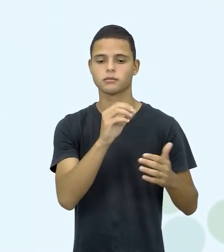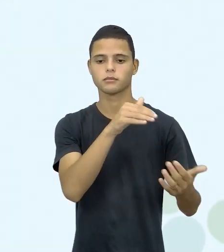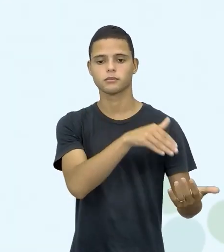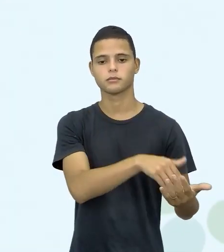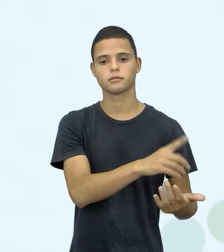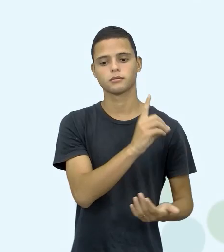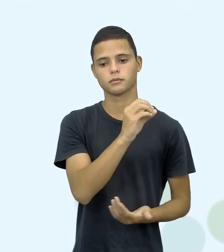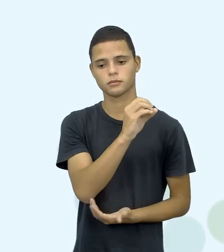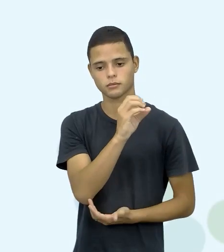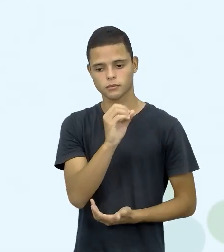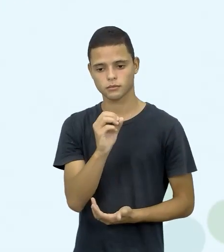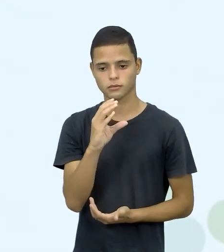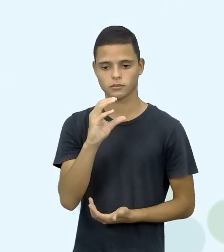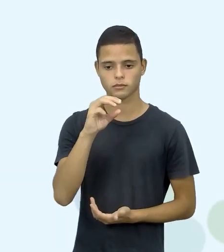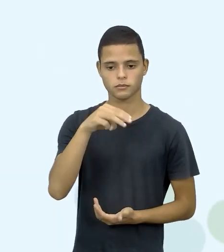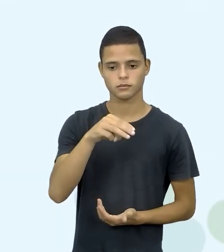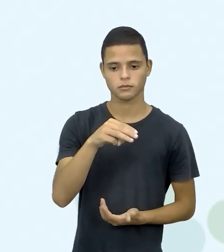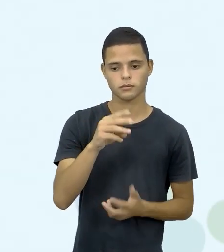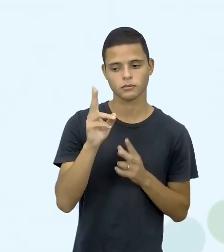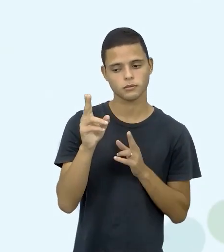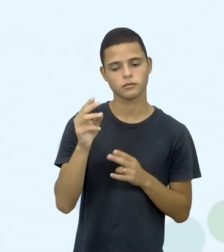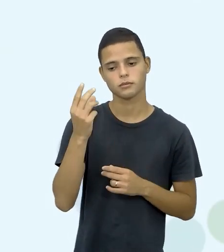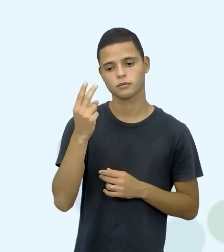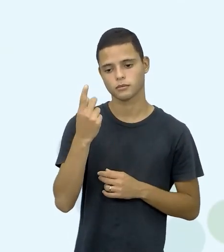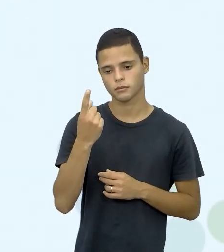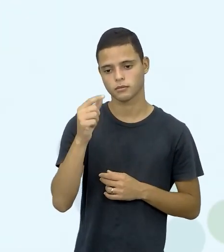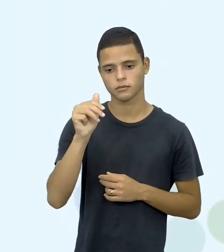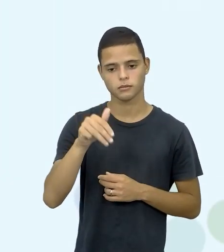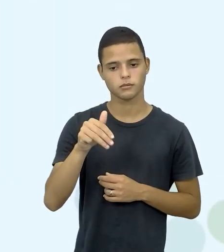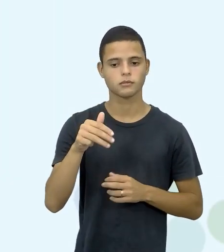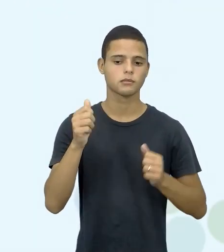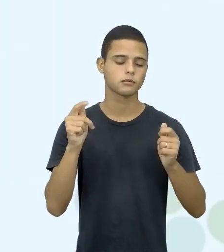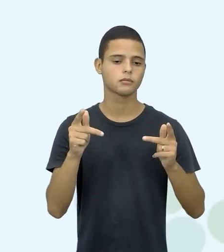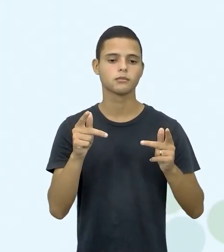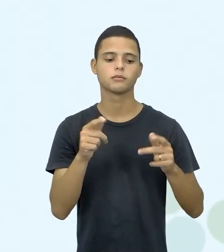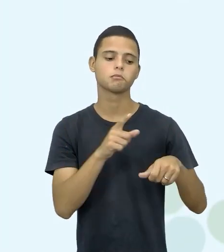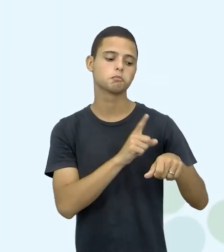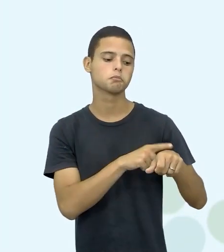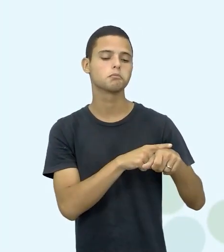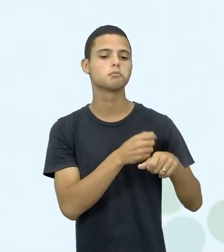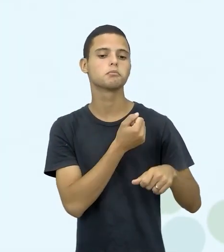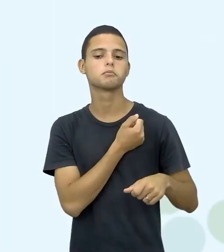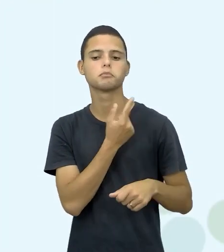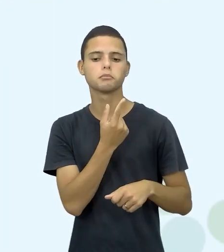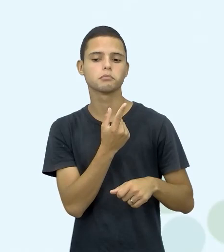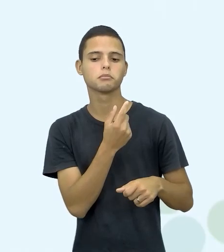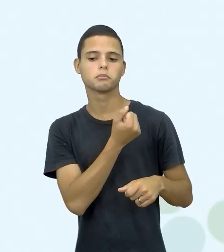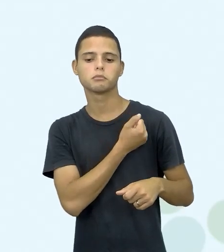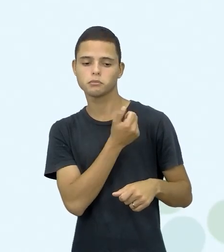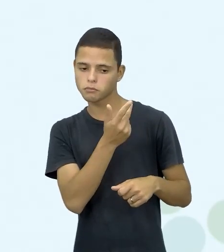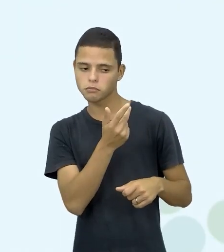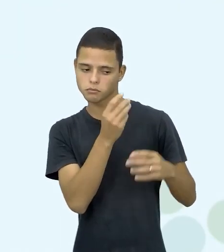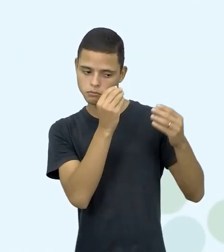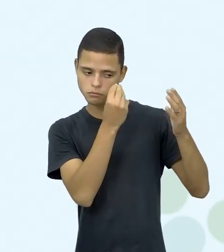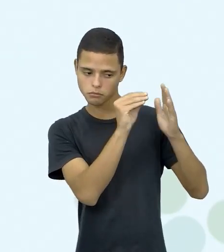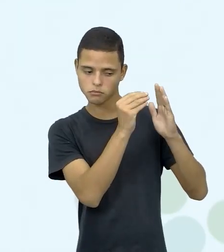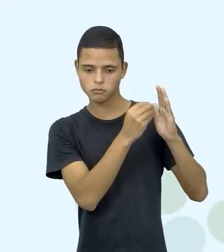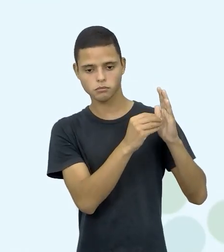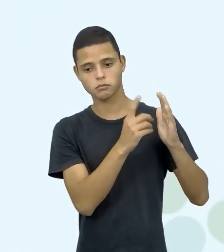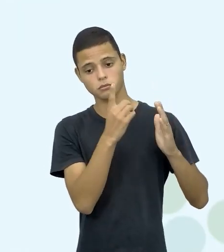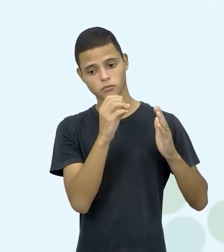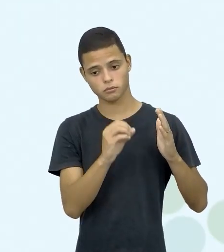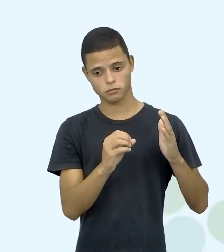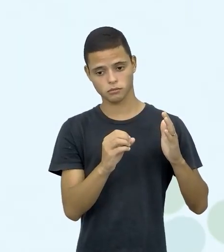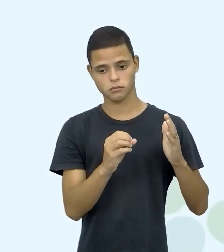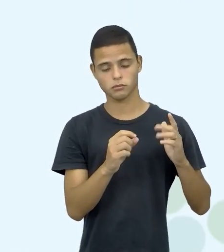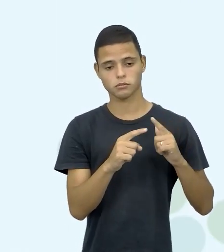100 centímetros, que é a mesma coisa que 1 metro, e ir marcando os tempos, né? Tempo 1, tempo 2, você vai fazer isso 10